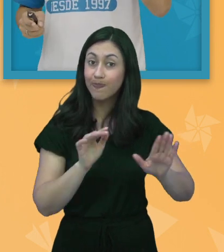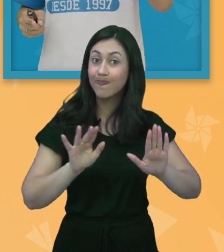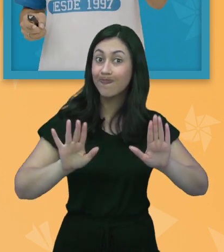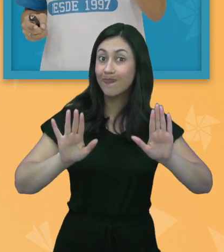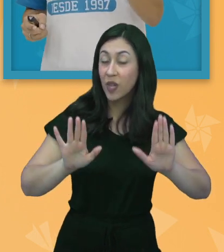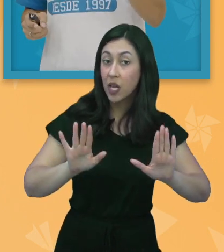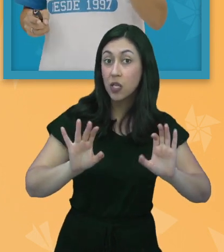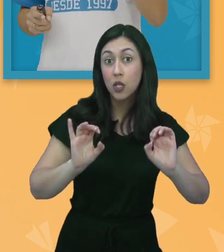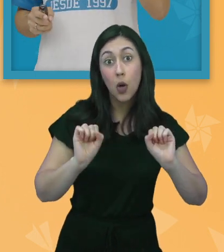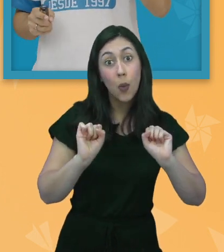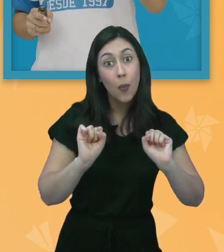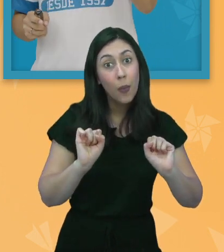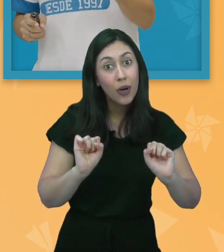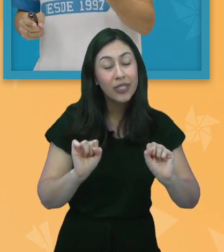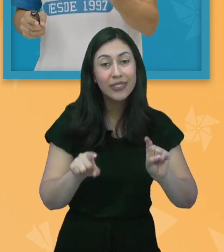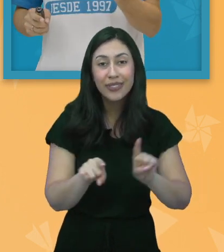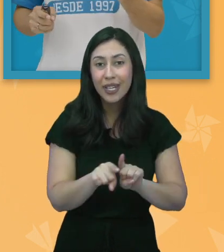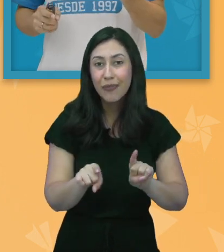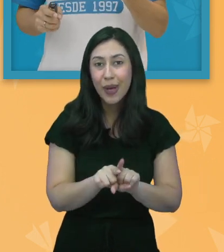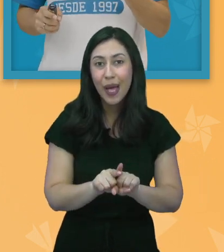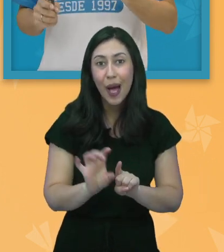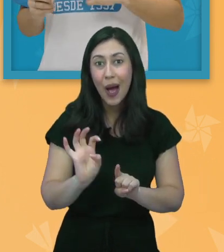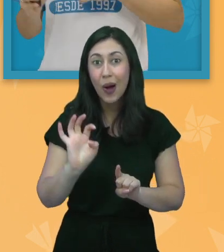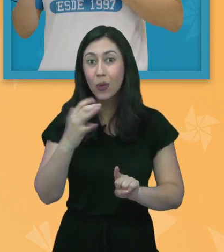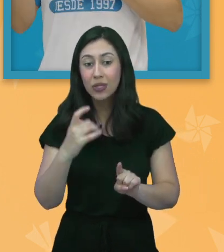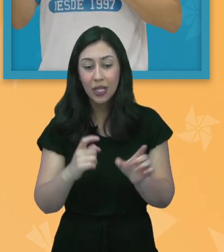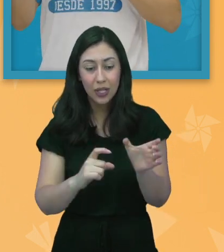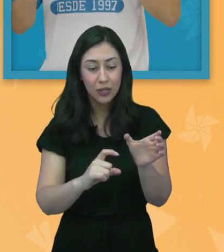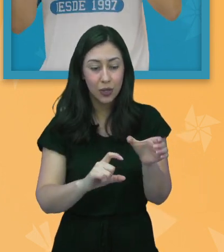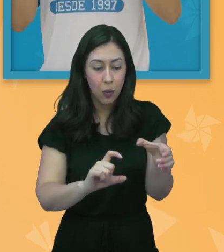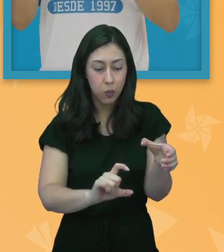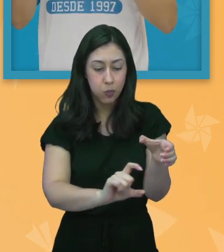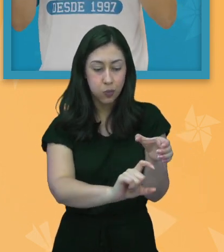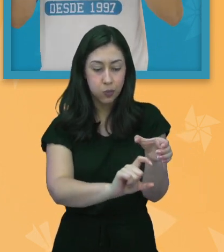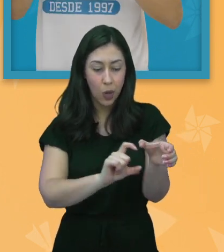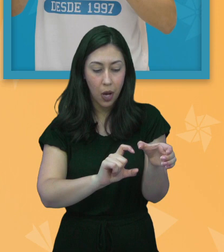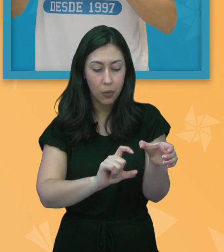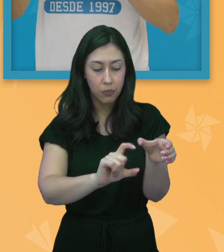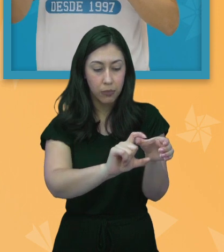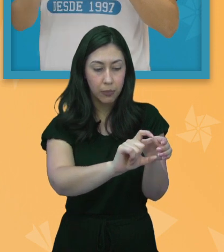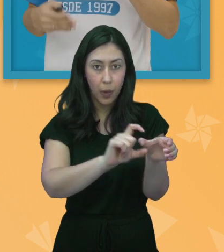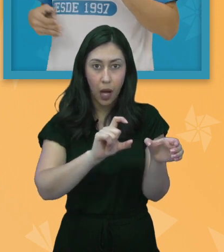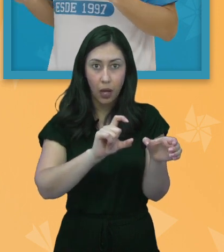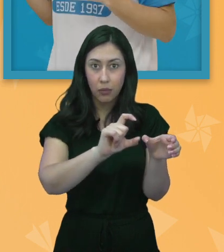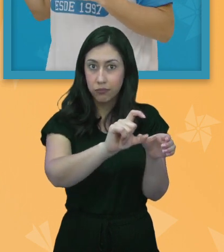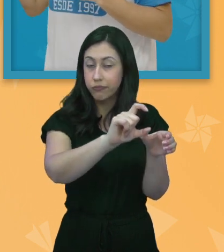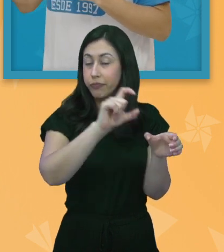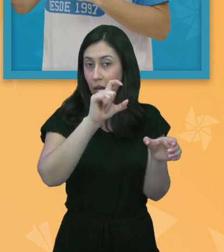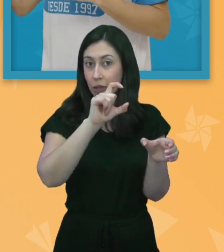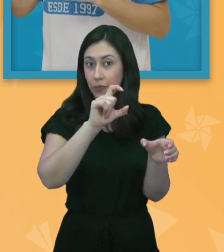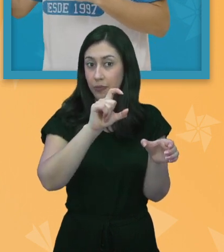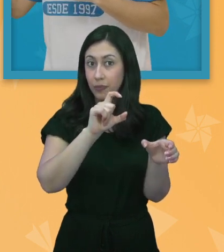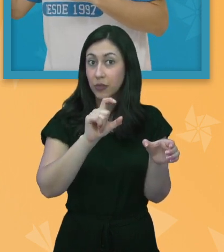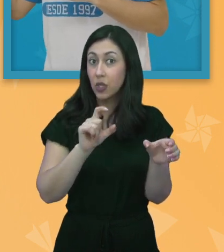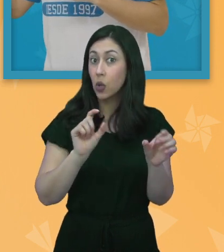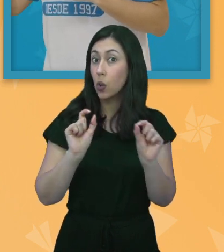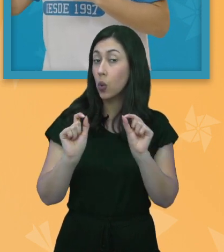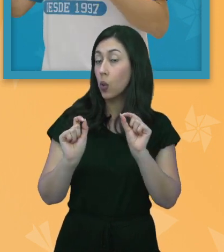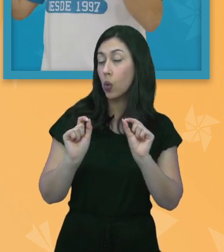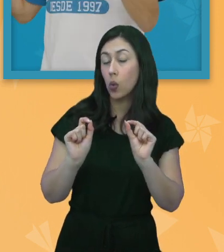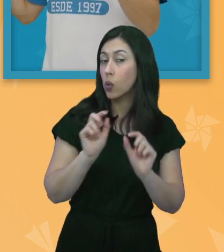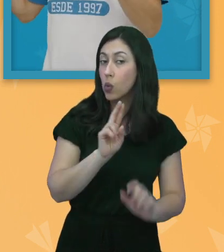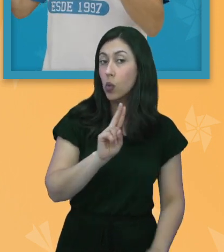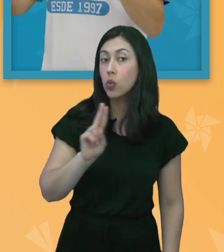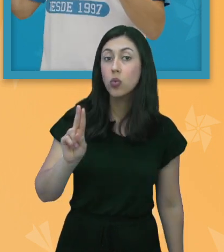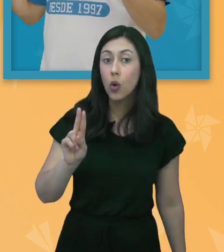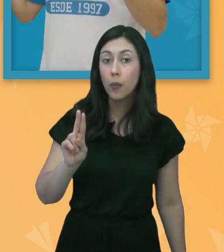Mas esses sistemas podem conter mais de uma fase, que aí a gente vai agora entrar no andar aqui, que a gente vai ser chamado, quando tem